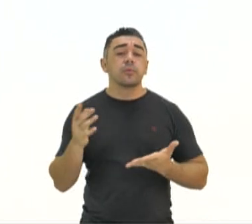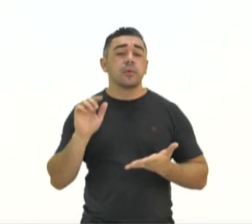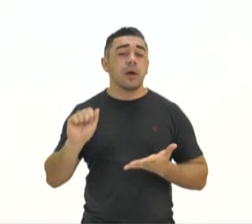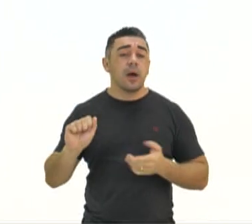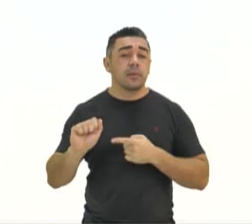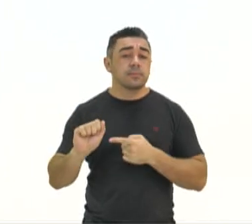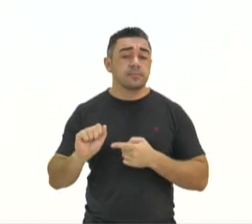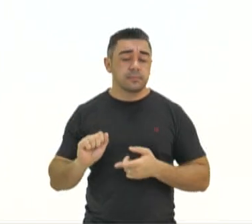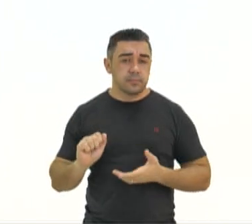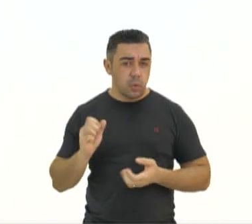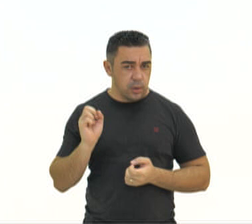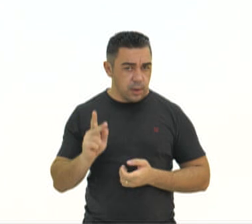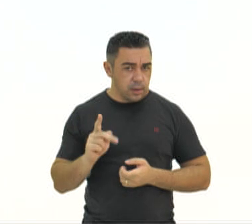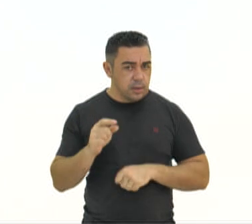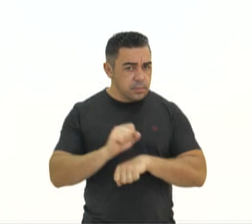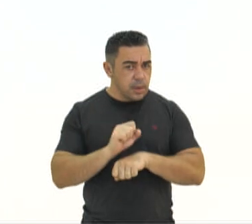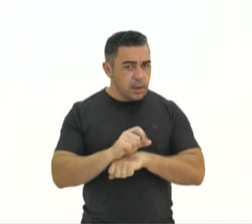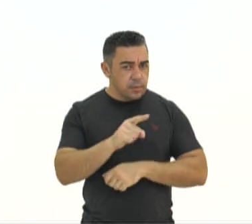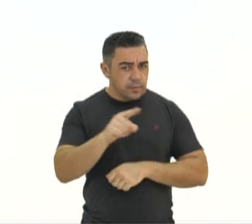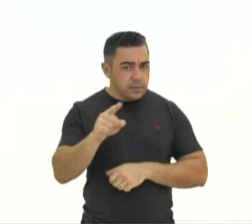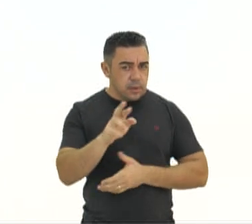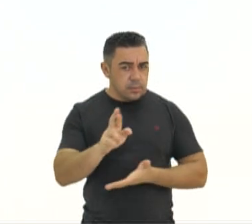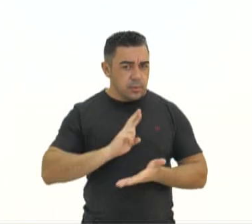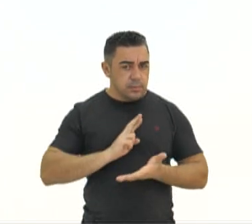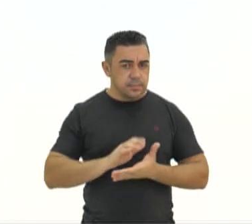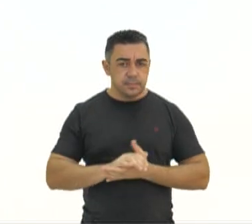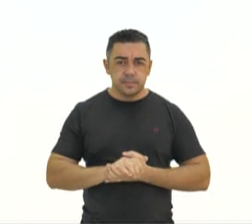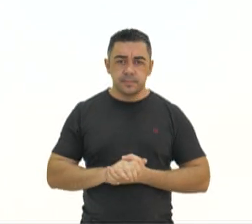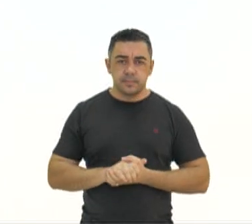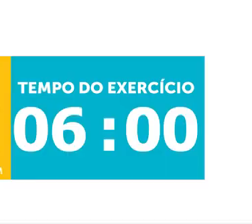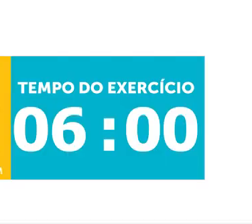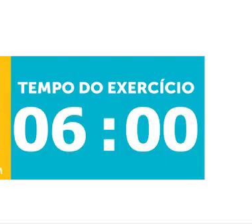do preço. Tudo bem? Então aguardo a resolução de vocês.